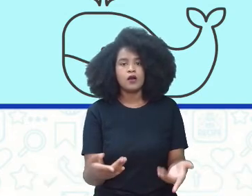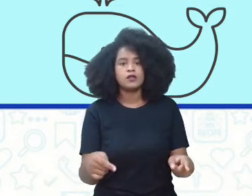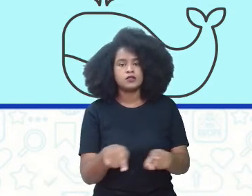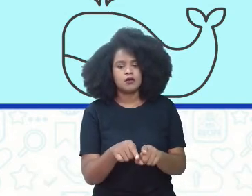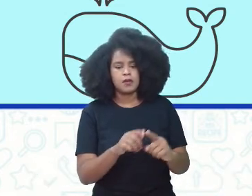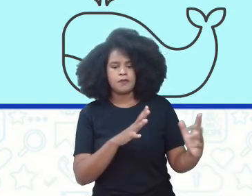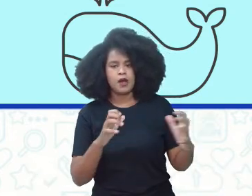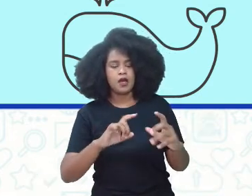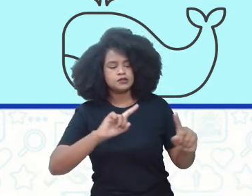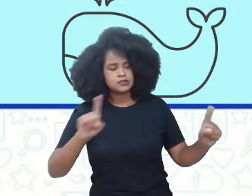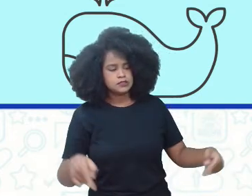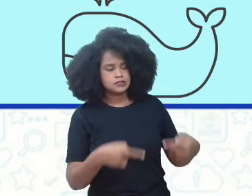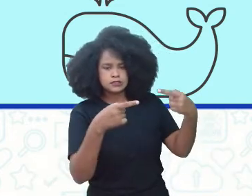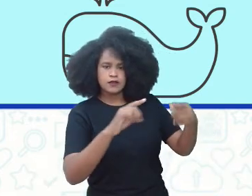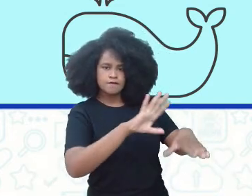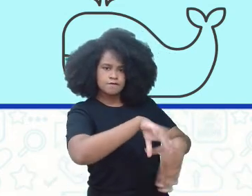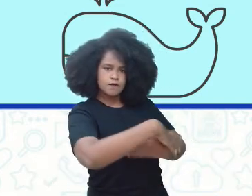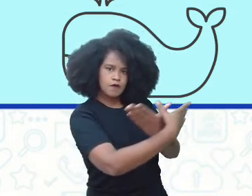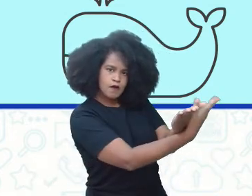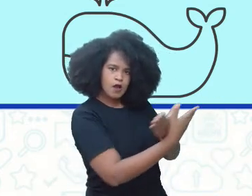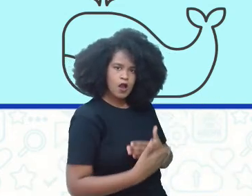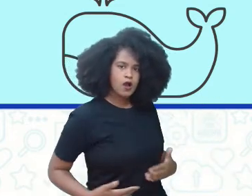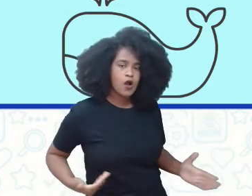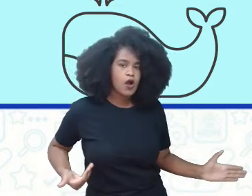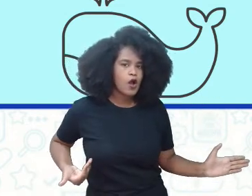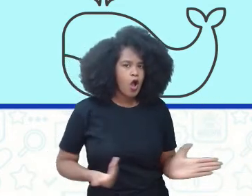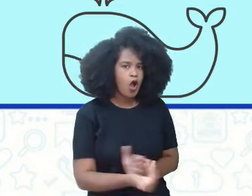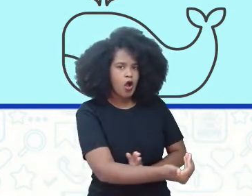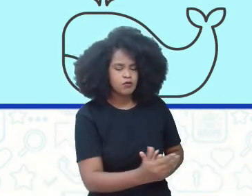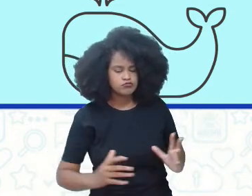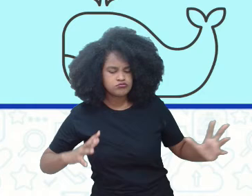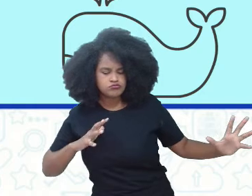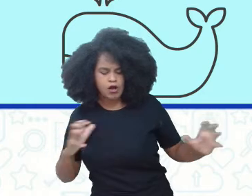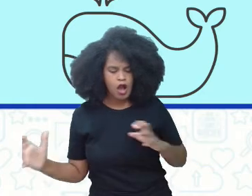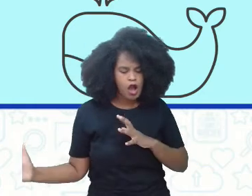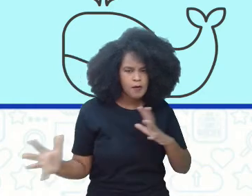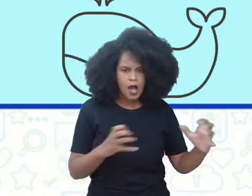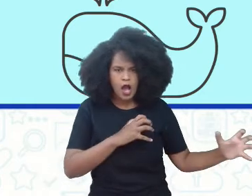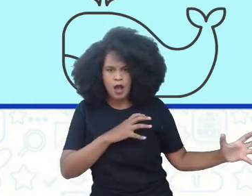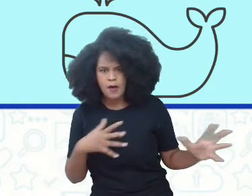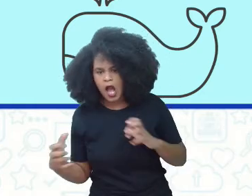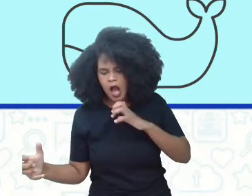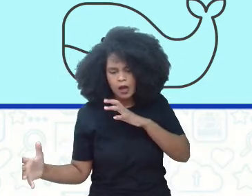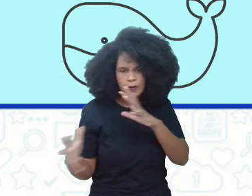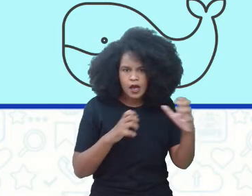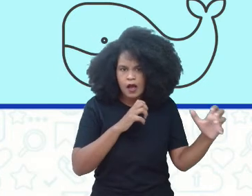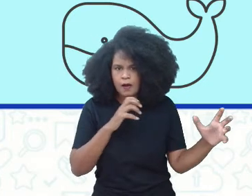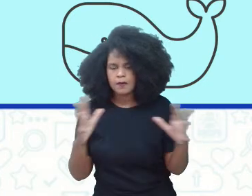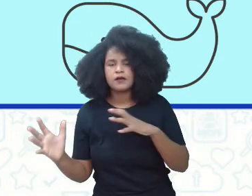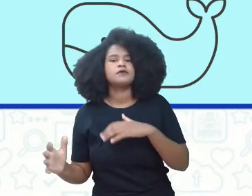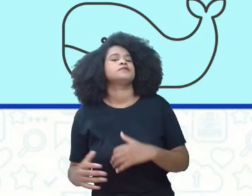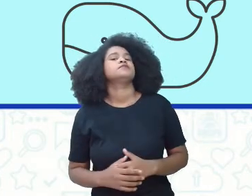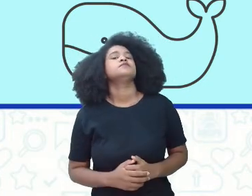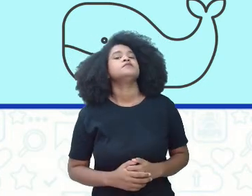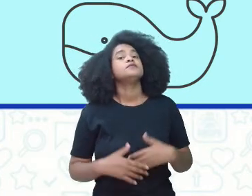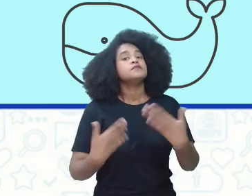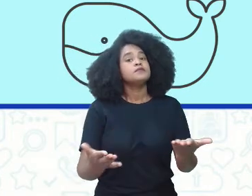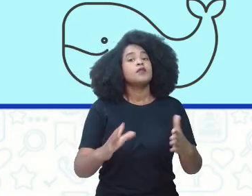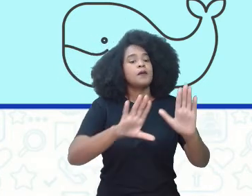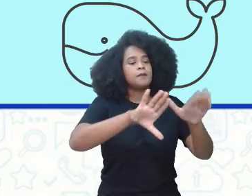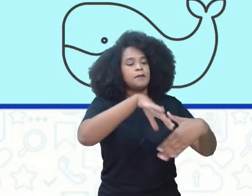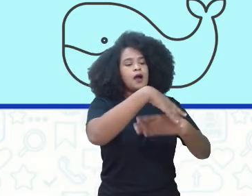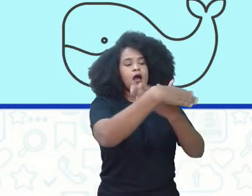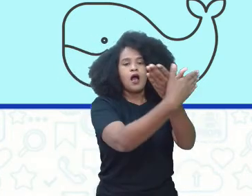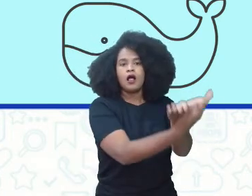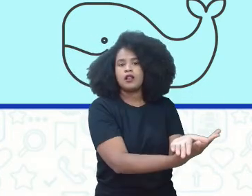galo desafiou a baleia e começaram a lutar aguerridamente. A baleia caiu